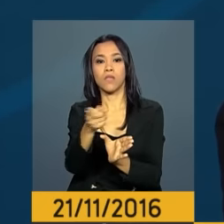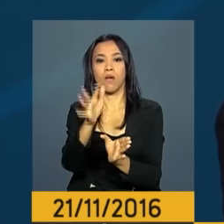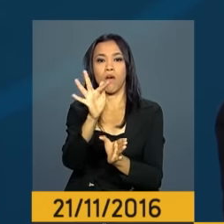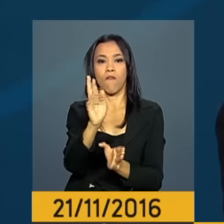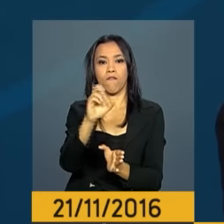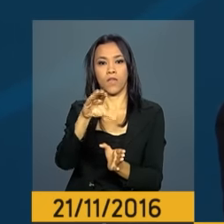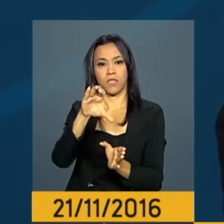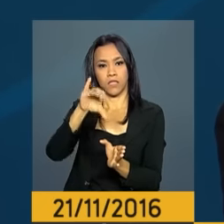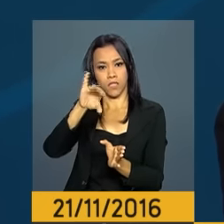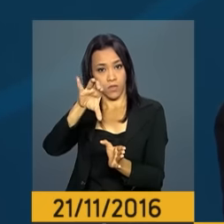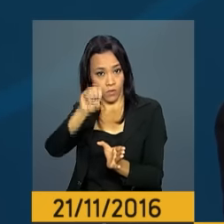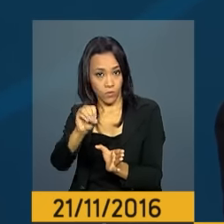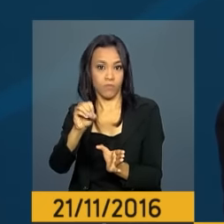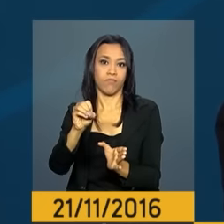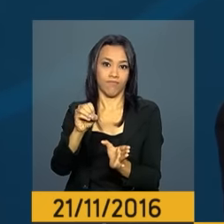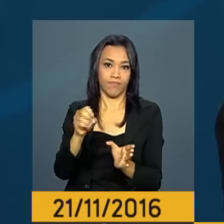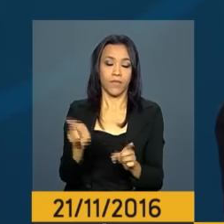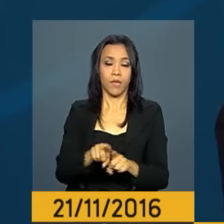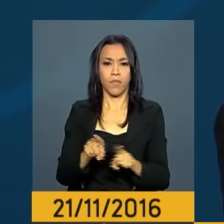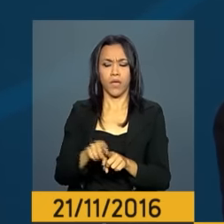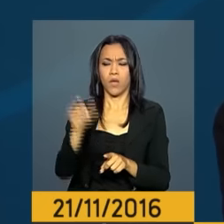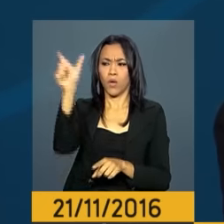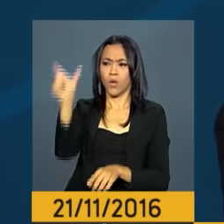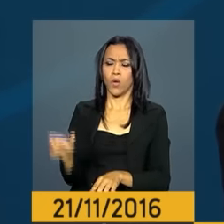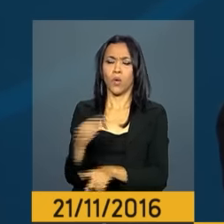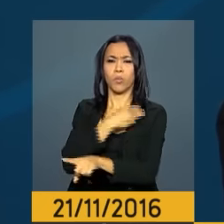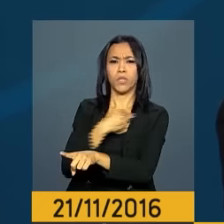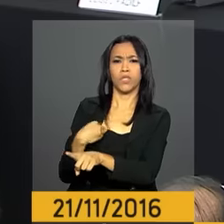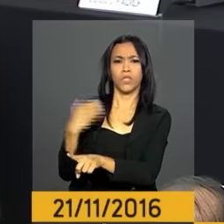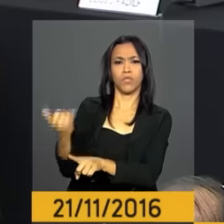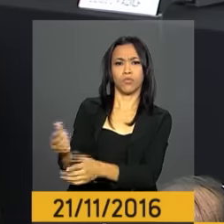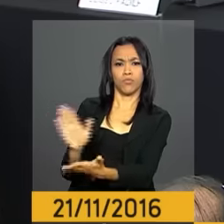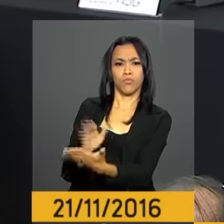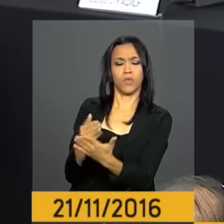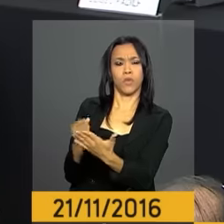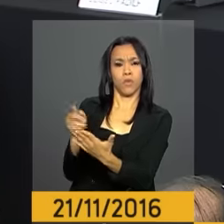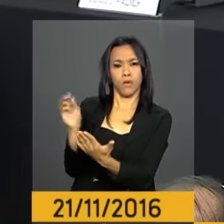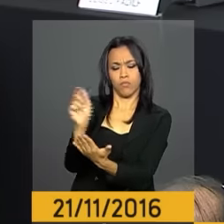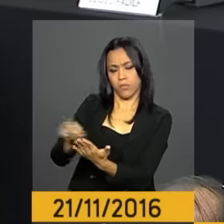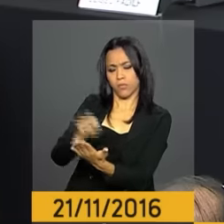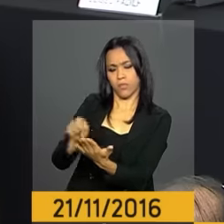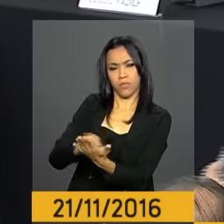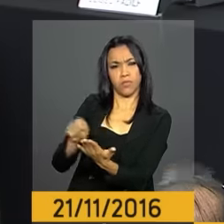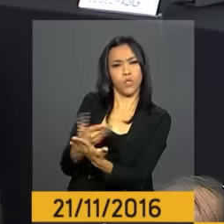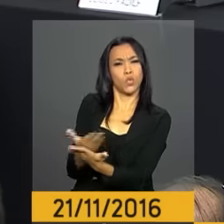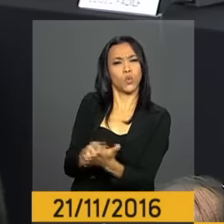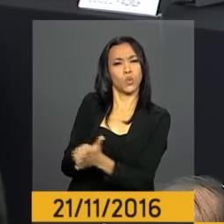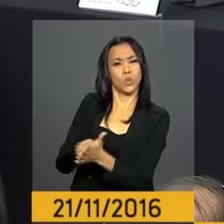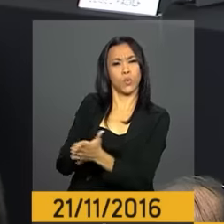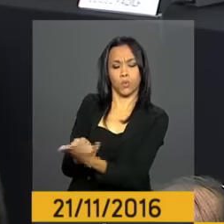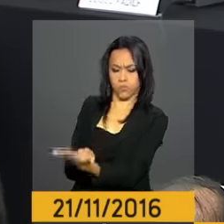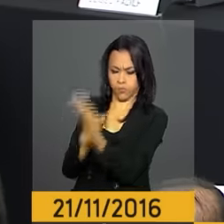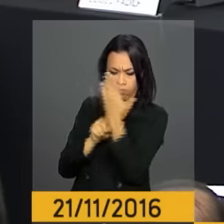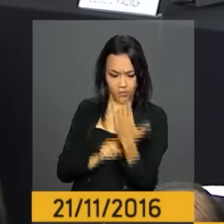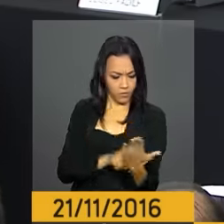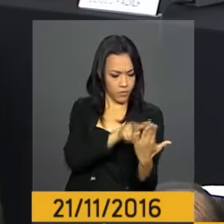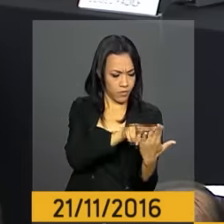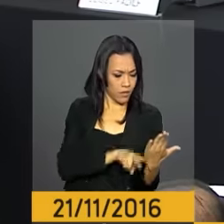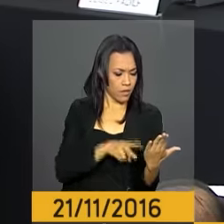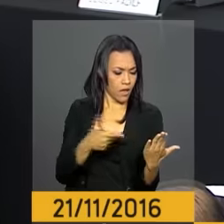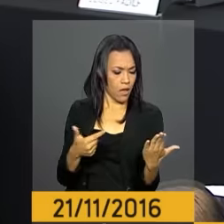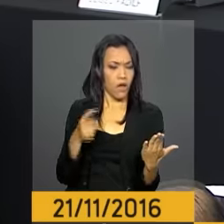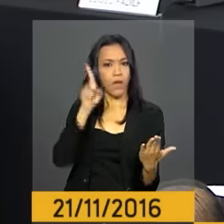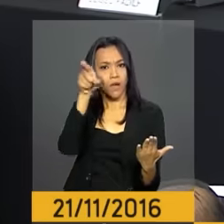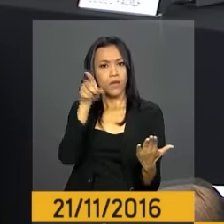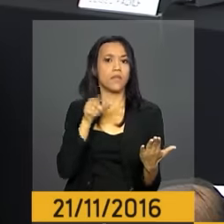quando chegamos aqui, o ministro Helder me trouxe um estudo que revelava que lá no chamado Cinturão das Águas, que é